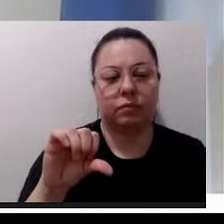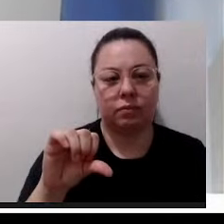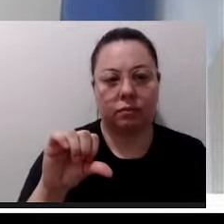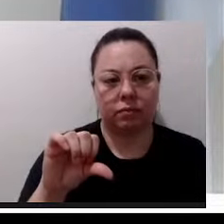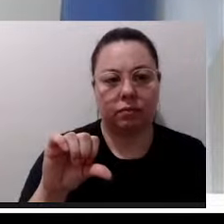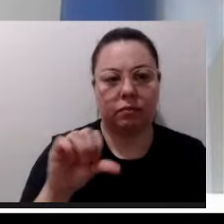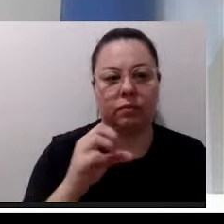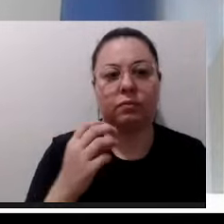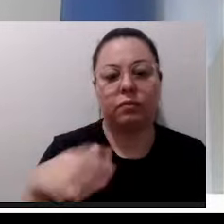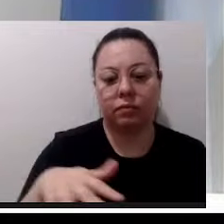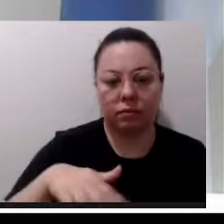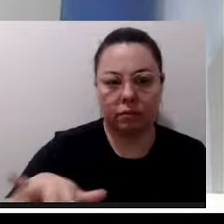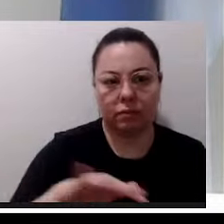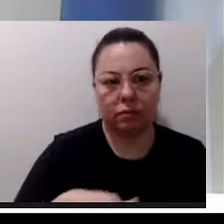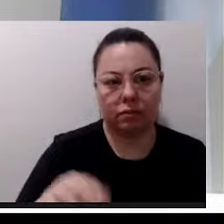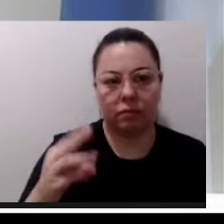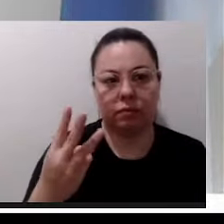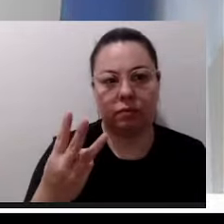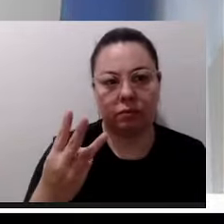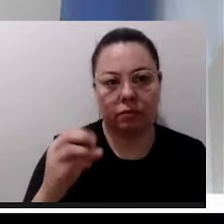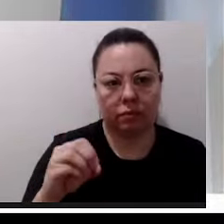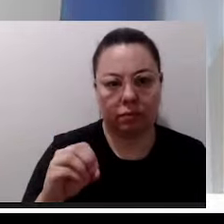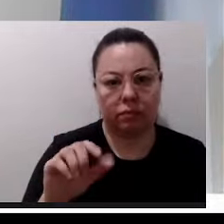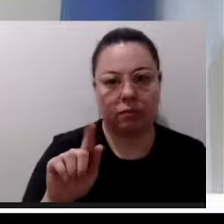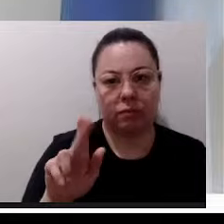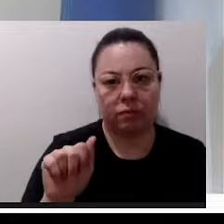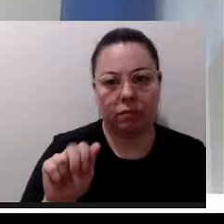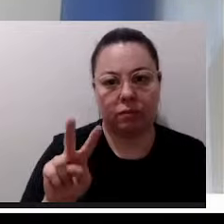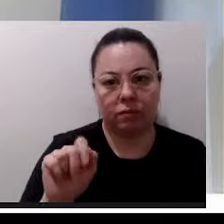30ª Zona Eleitoral Gravatá, PE. É esse, né?